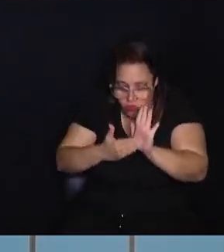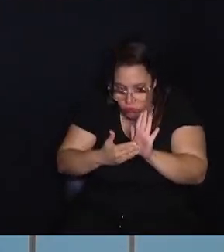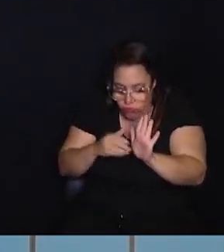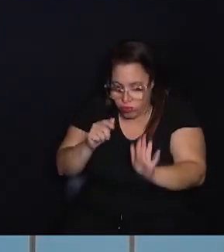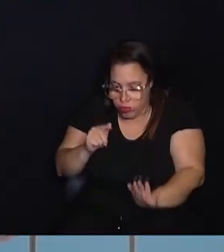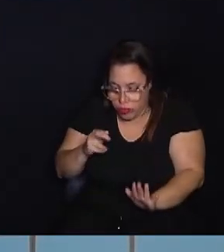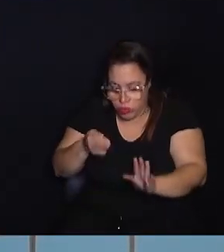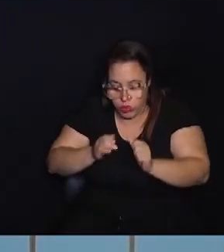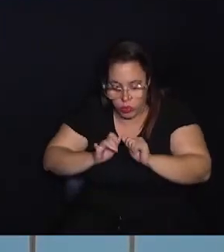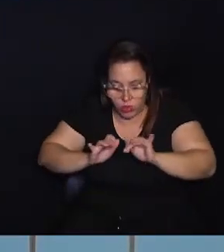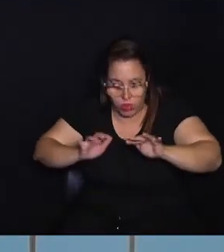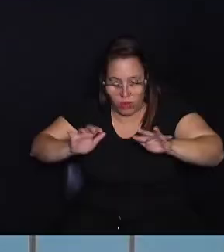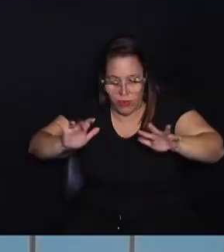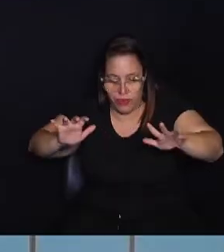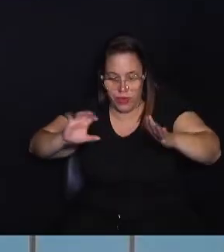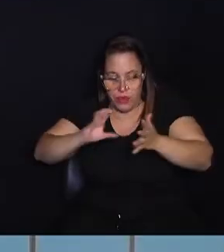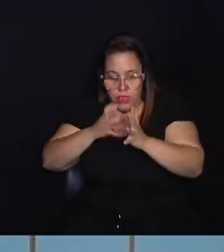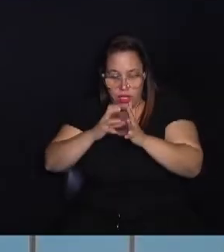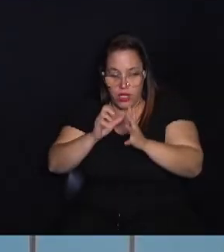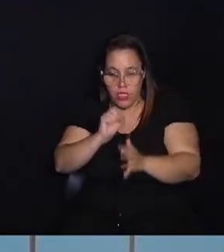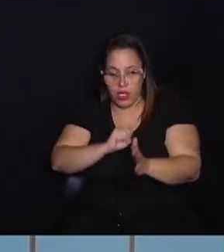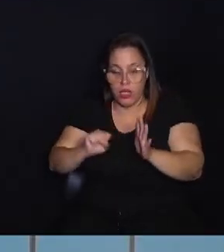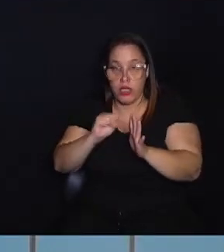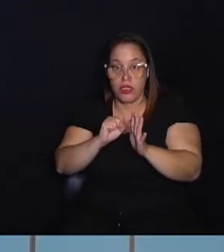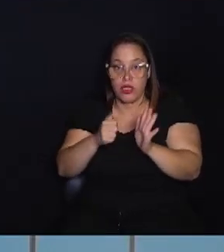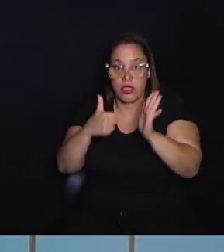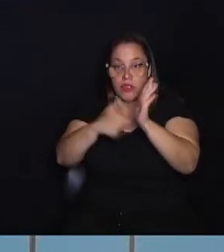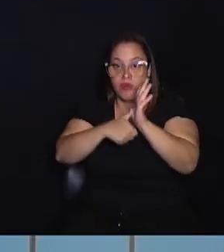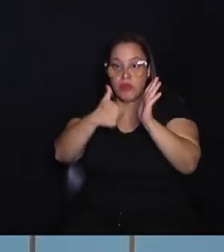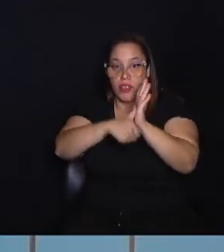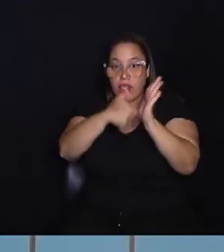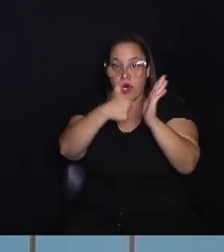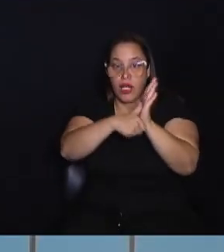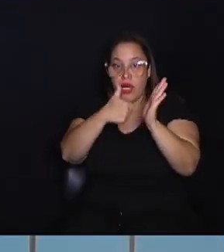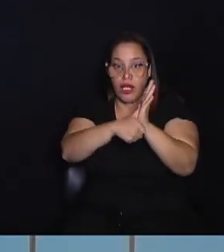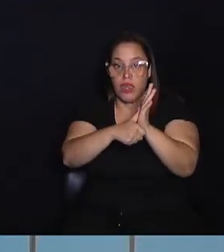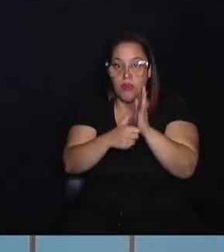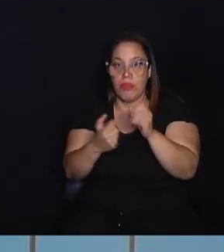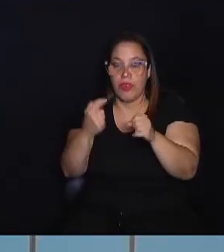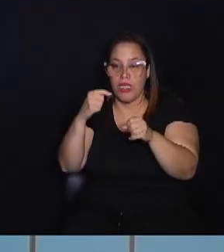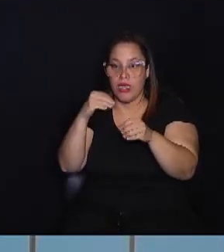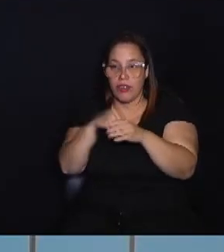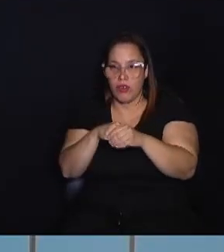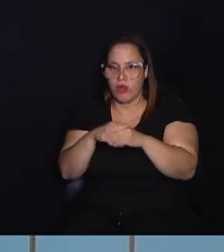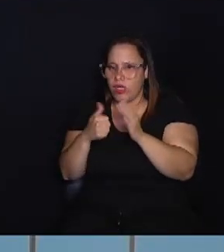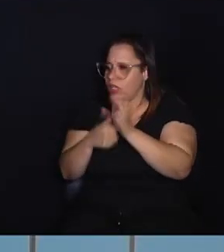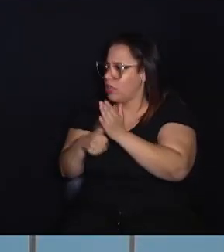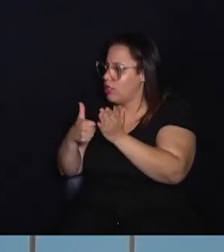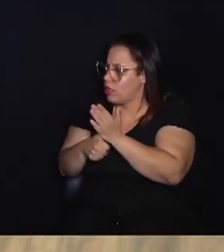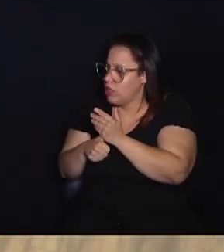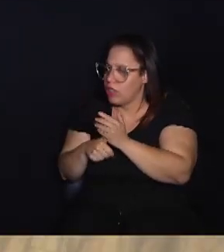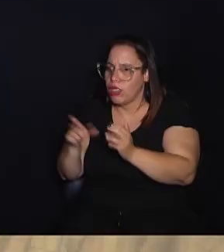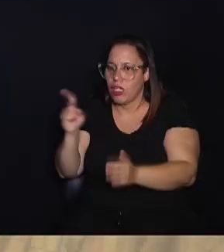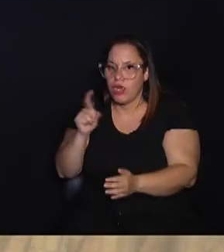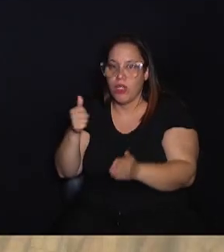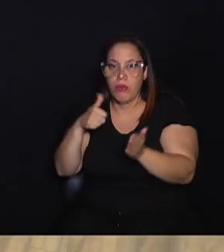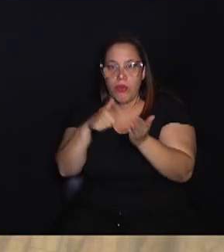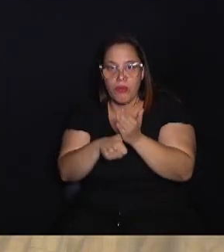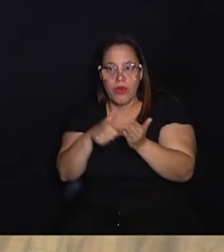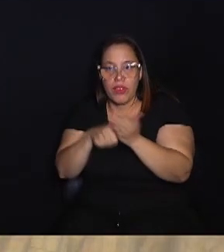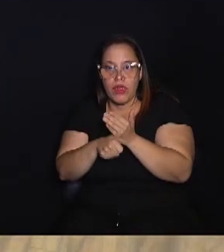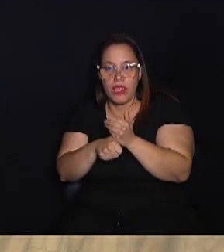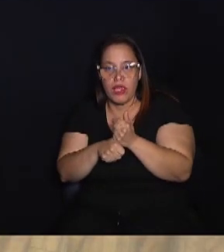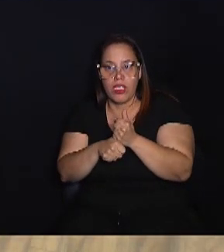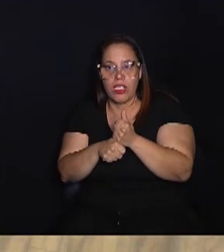eu distribuí para todos os gabinetes senadores com a digital, porque lá é digital para votar, né? Não sei se aqui também é, mas ainda não. Lá é digital para votar. Eu falei